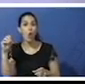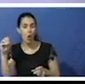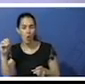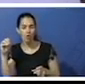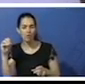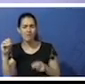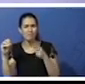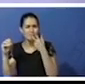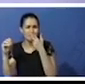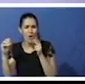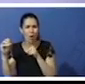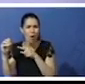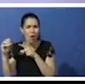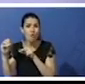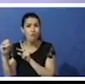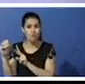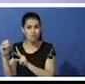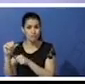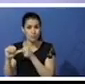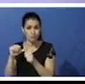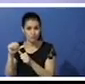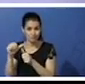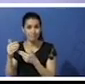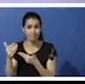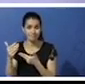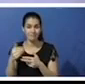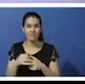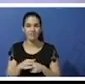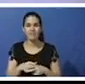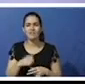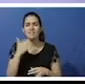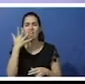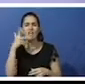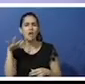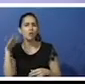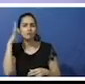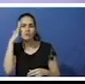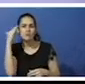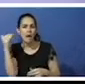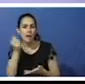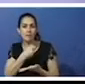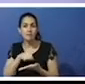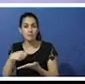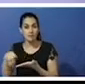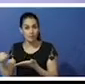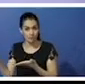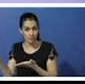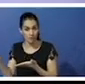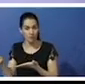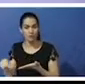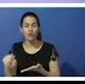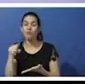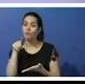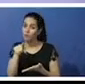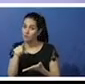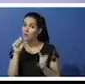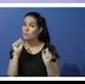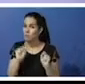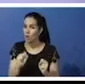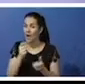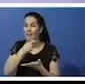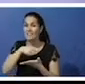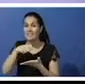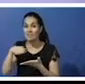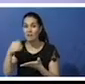Marcelo. A proposta aqui é, se às vezes a criança não souber escrever ainda, você pode escrever para